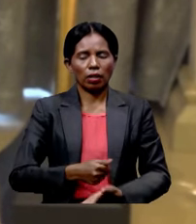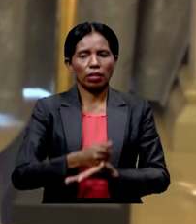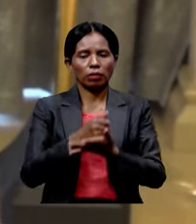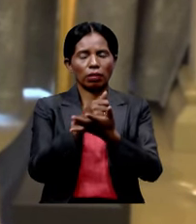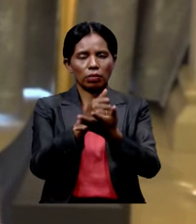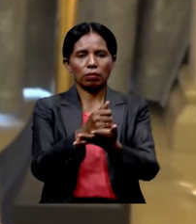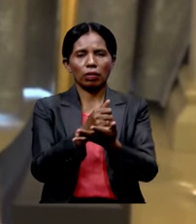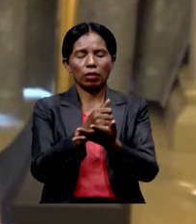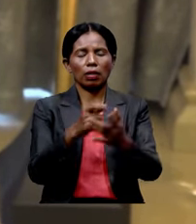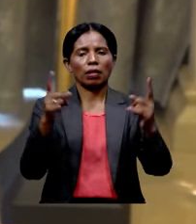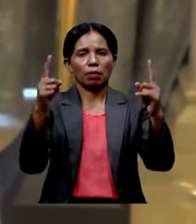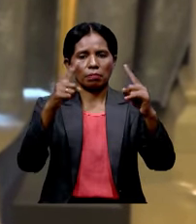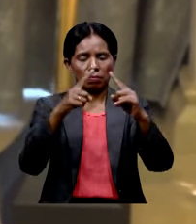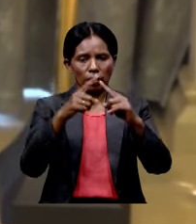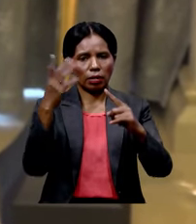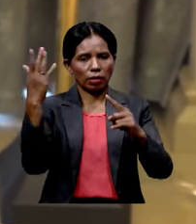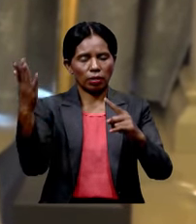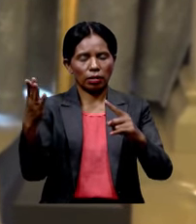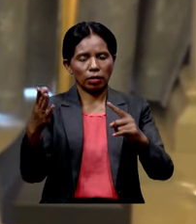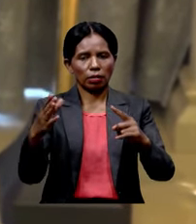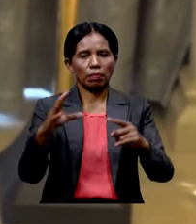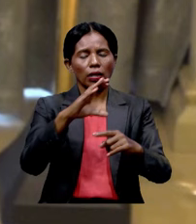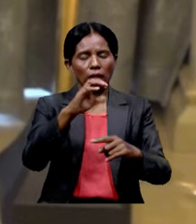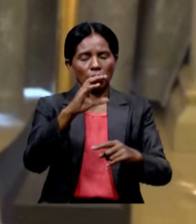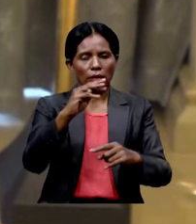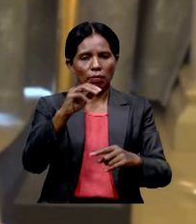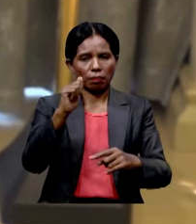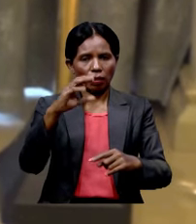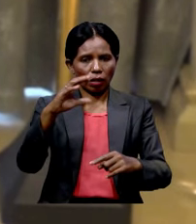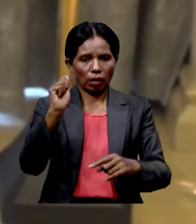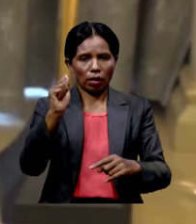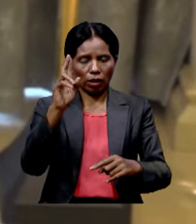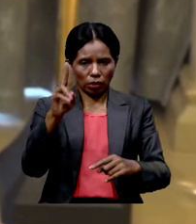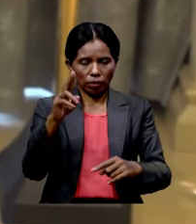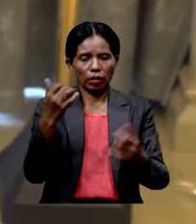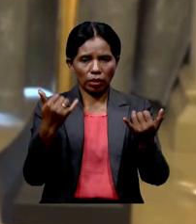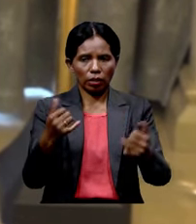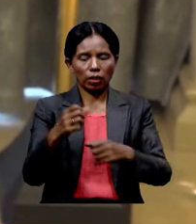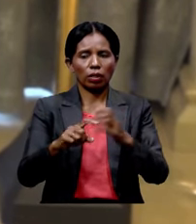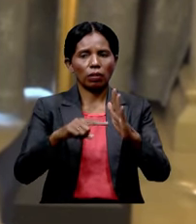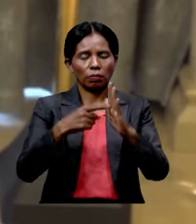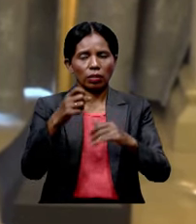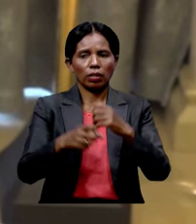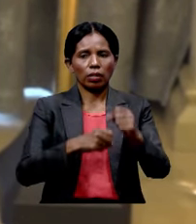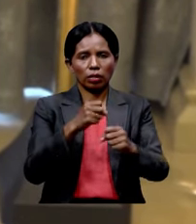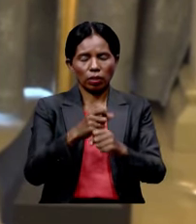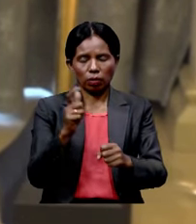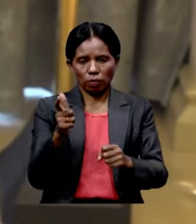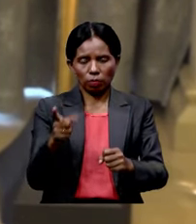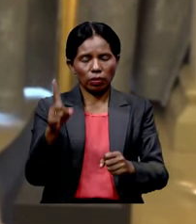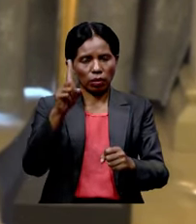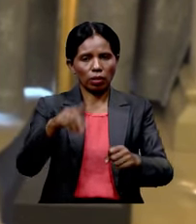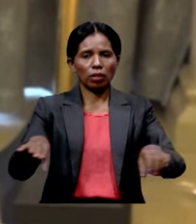facilitadora para o Fórum Macau, né? Porque se a rua tinha rua no lugar em seguida, e